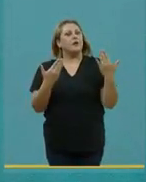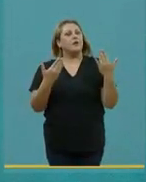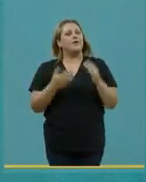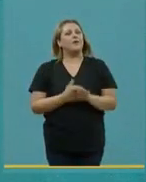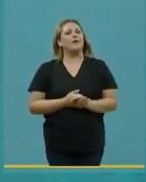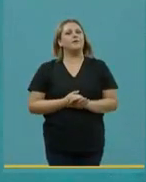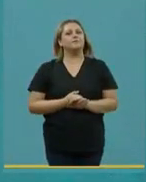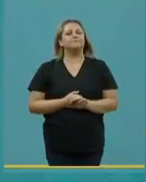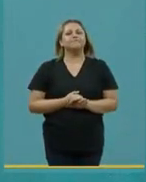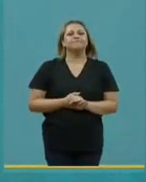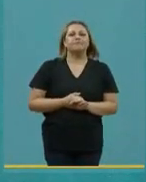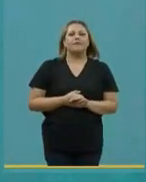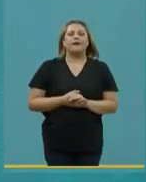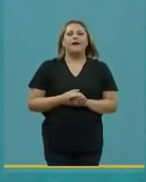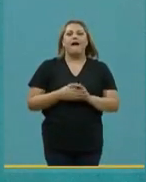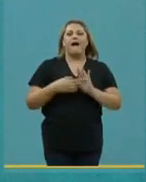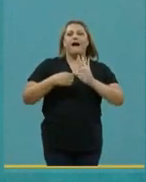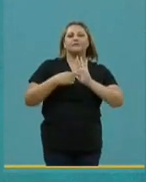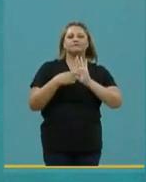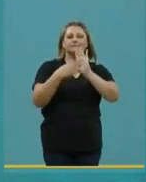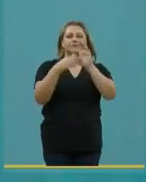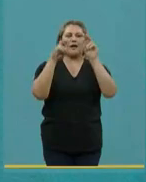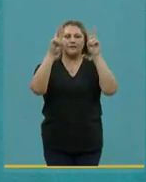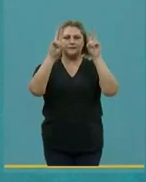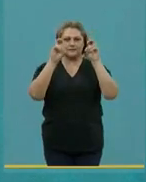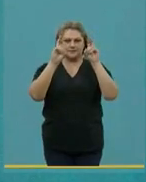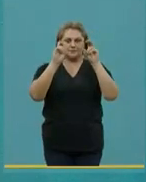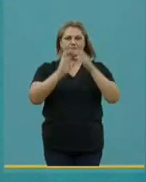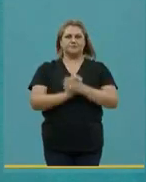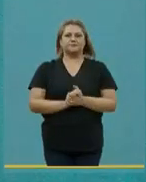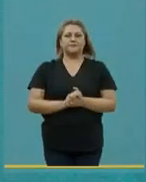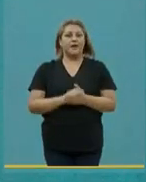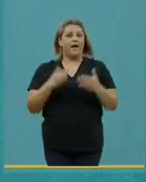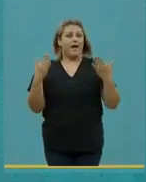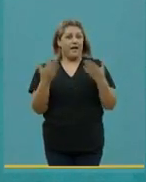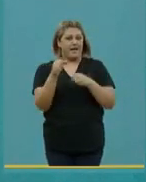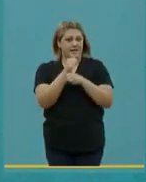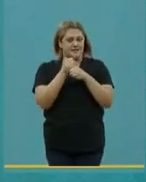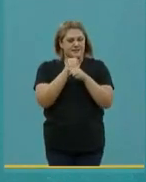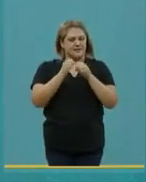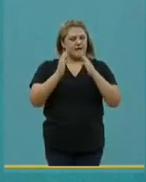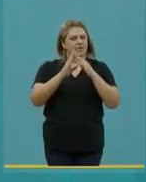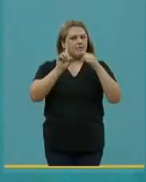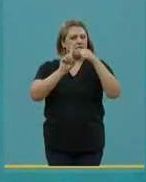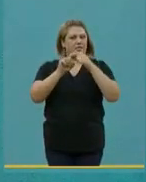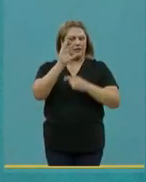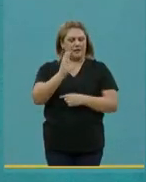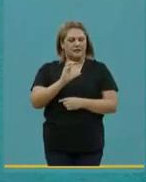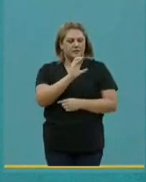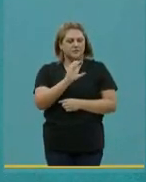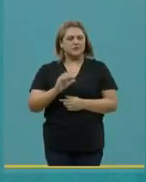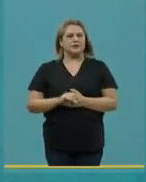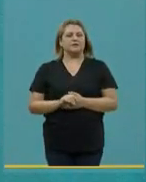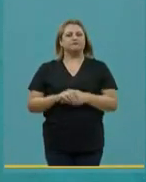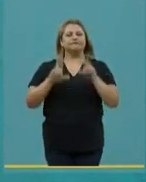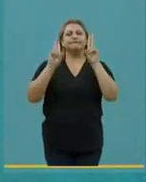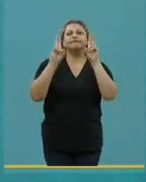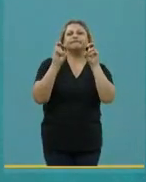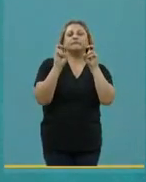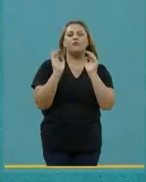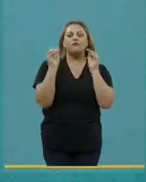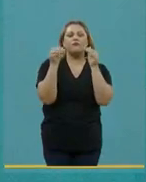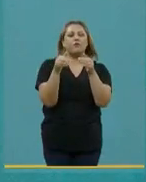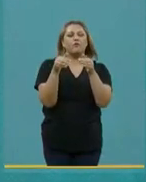deste ano toda a superação da violência com essa iniciativa a